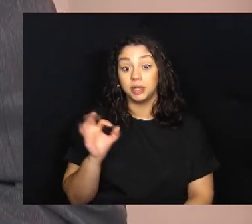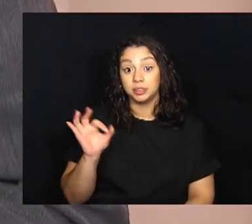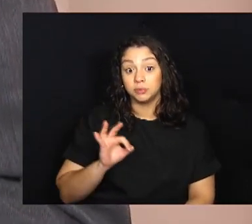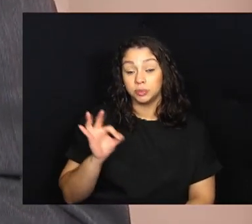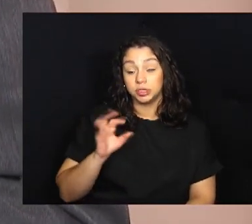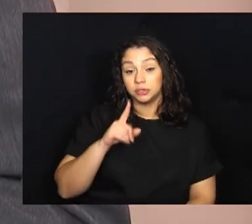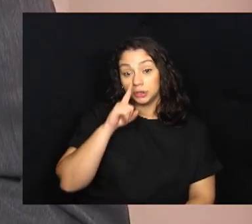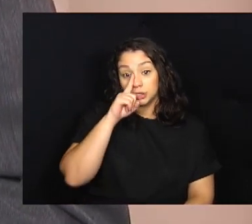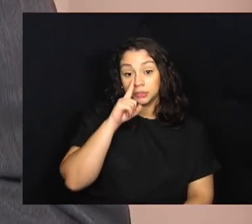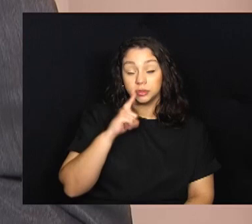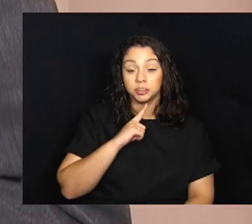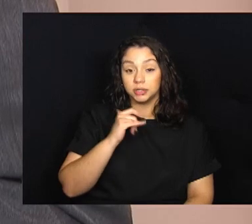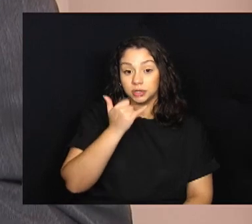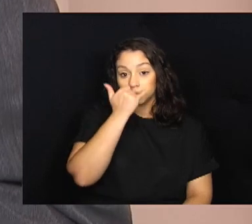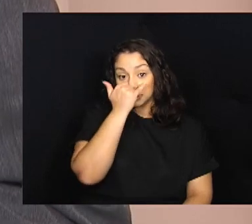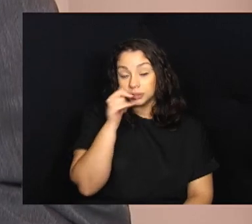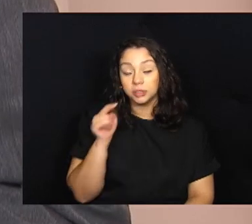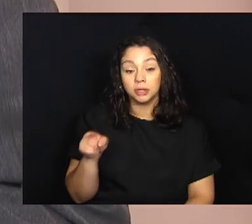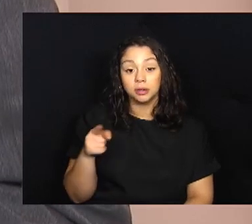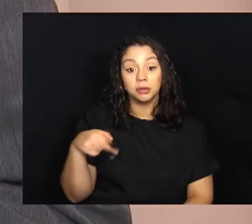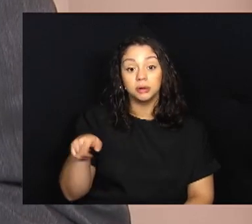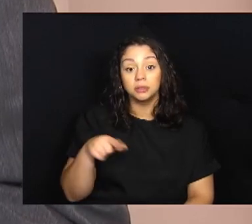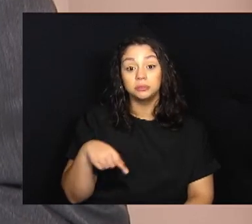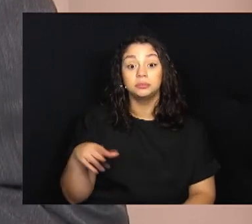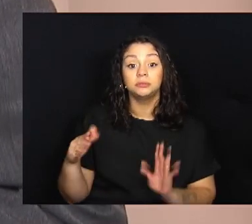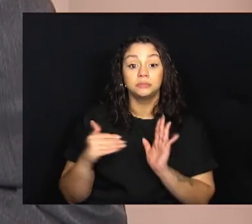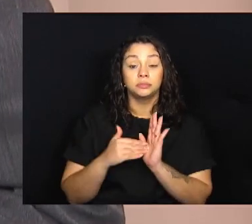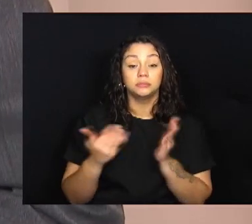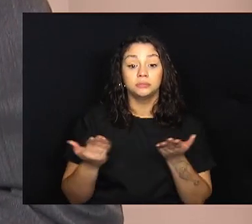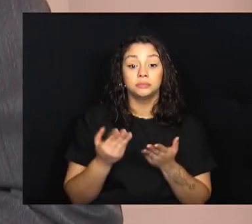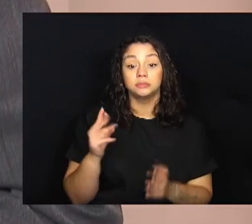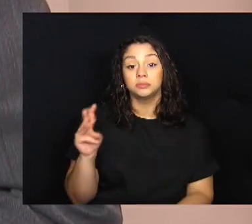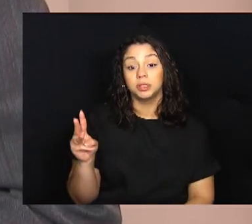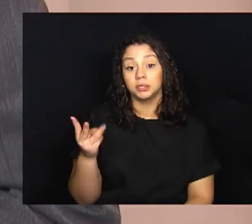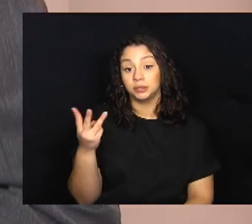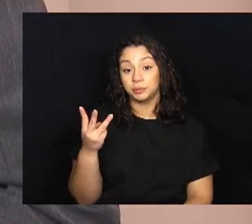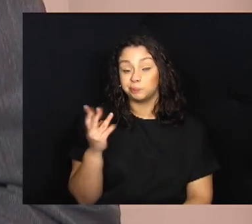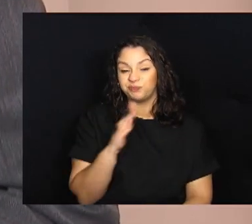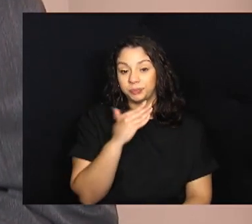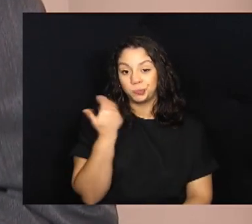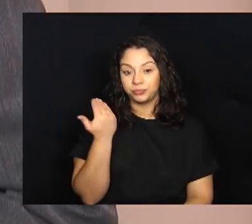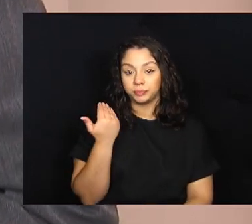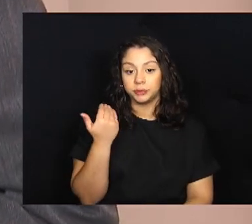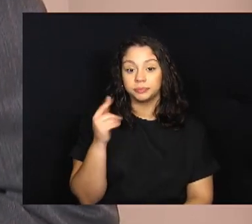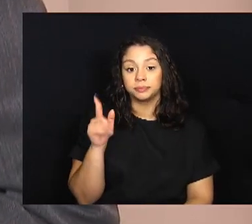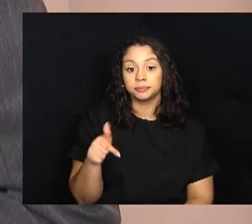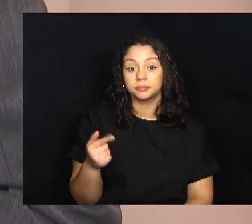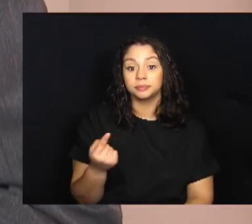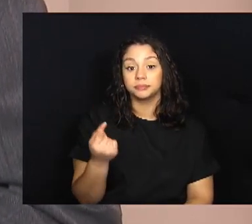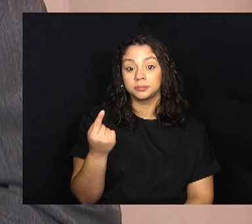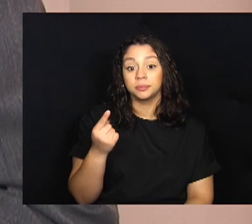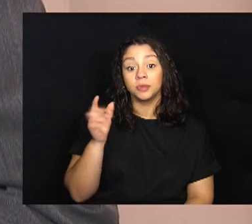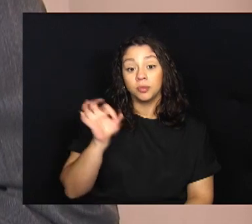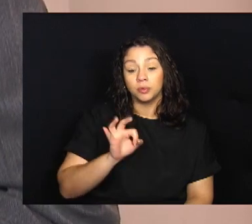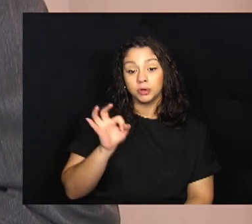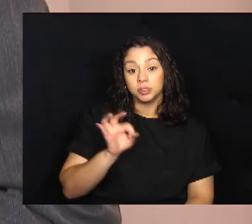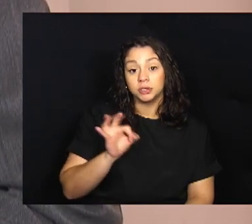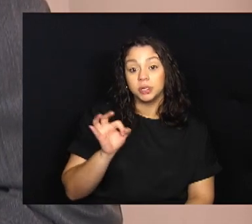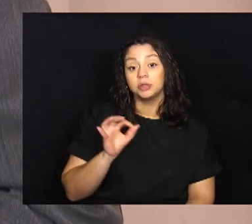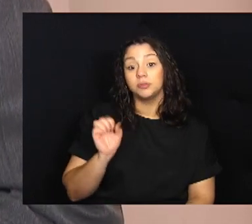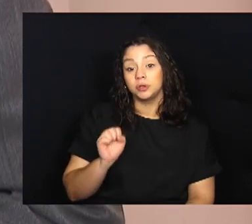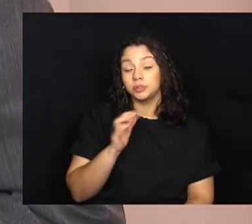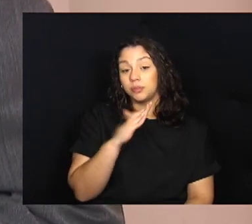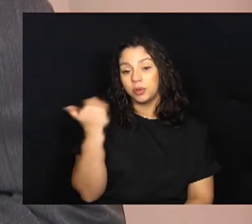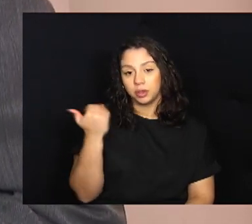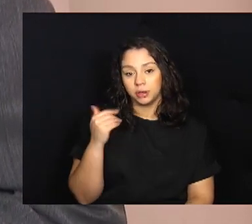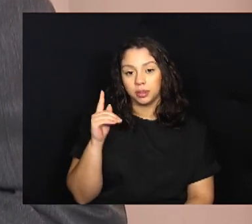ter um sinistro. E desses, até o momento, 3 já faleceram. Então dá 1% o risco de morrer. Seria como